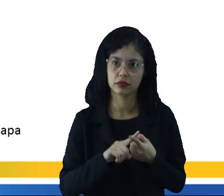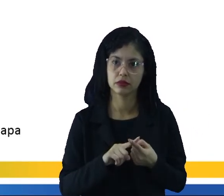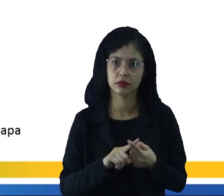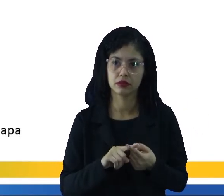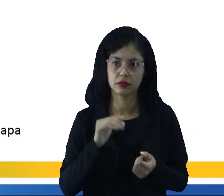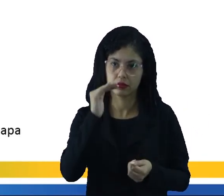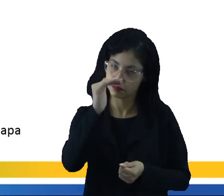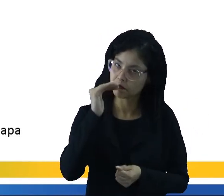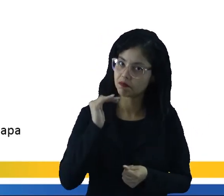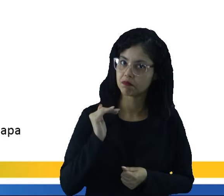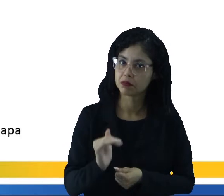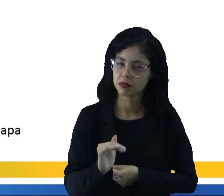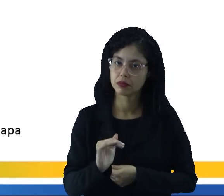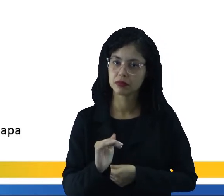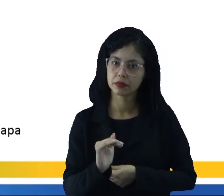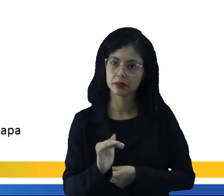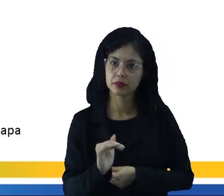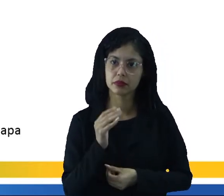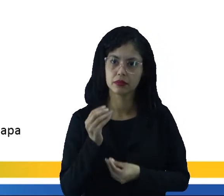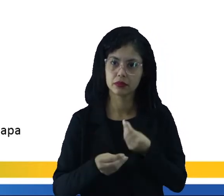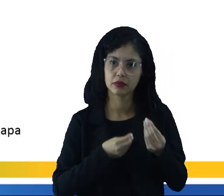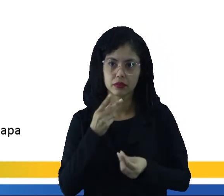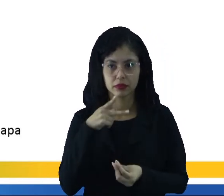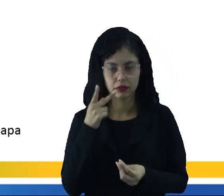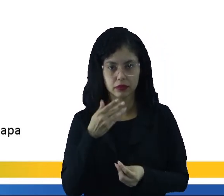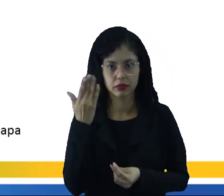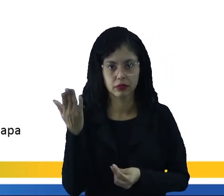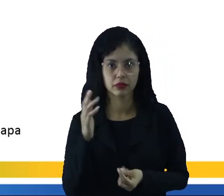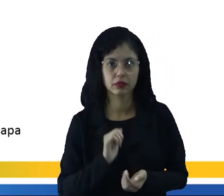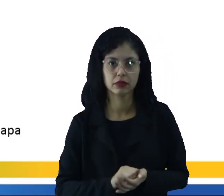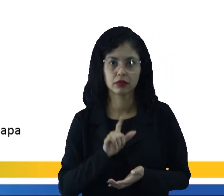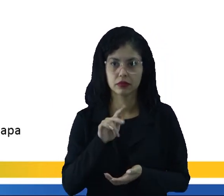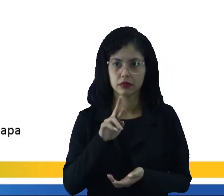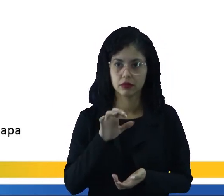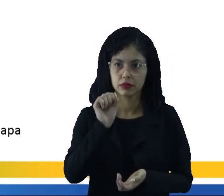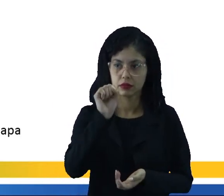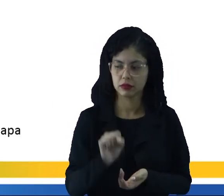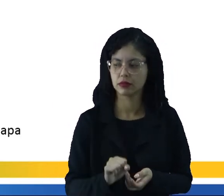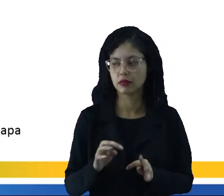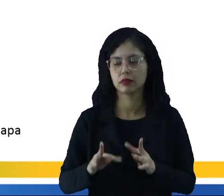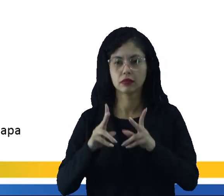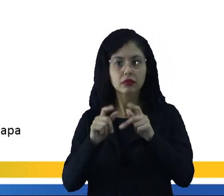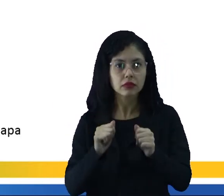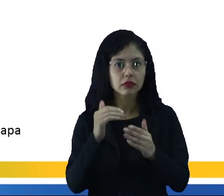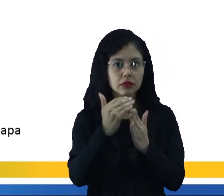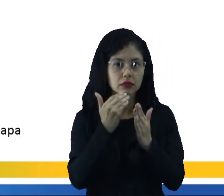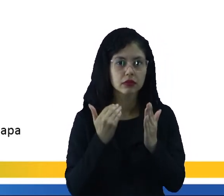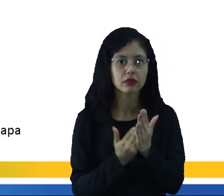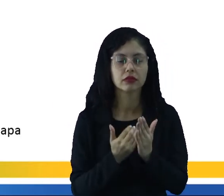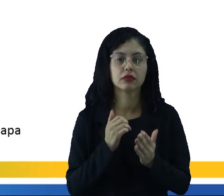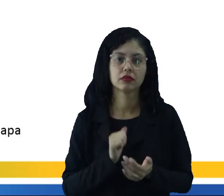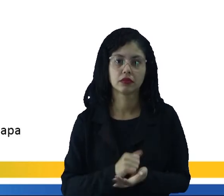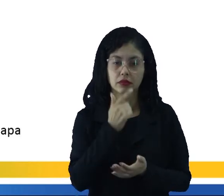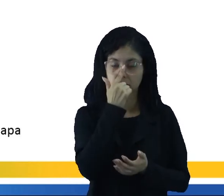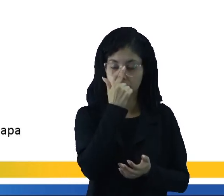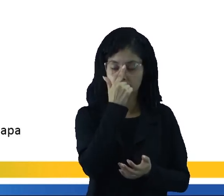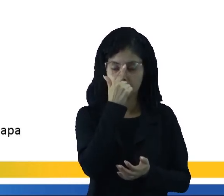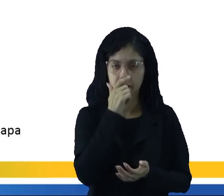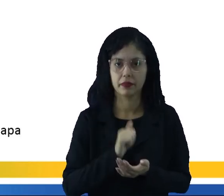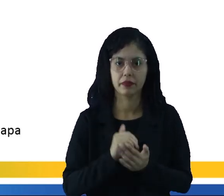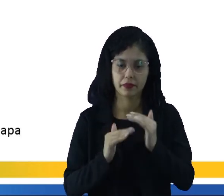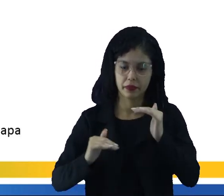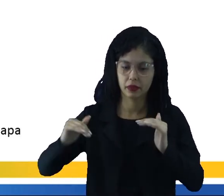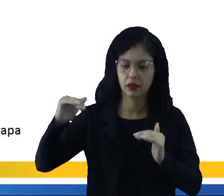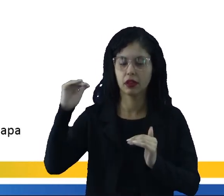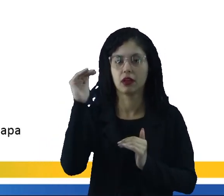A está abaixo da linha do Equador. E como eu falei para vocês, está na latitude sul, tudo que está abaixo da linha do Equador. E o que